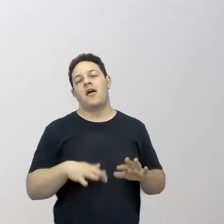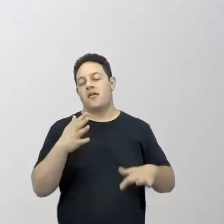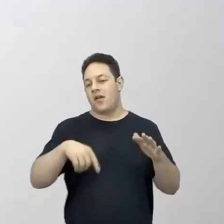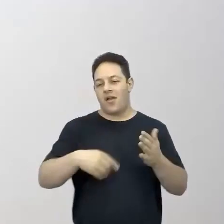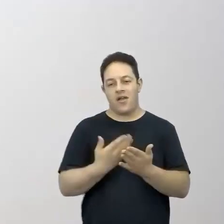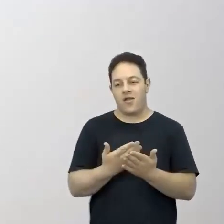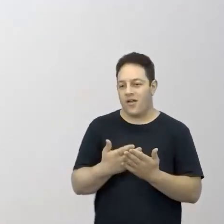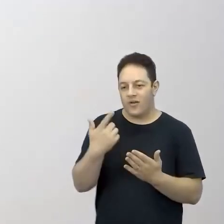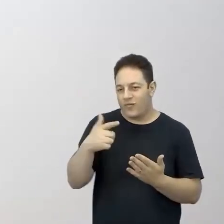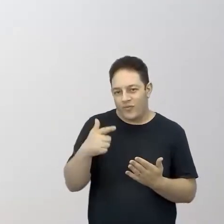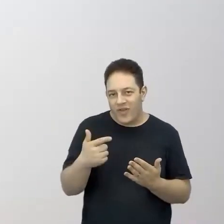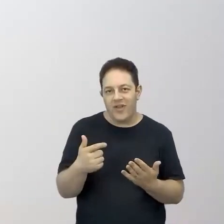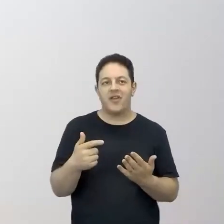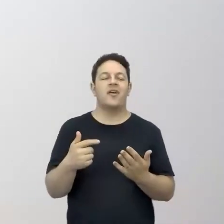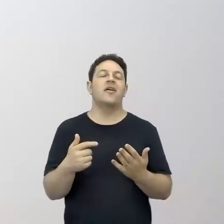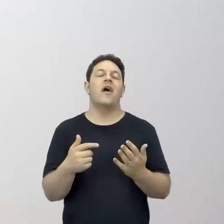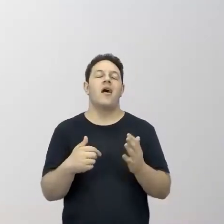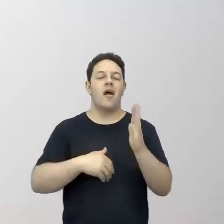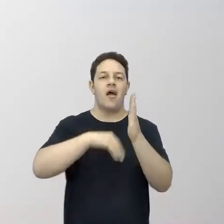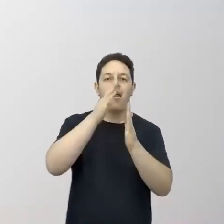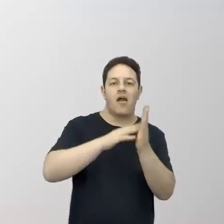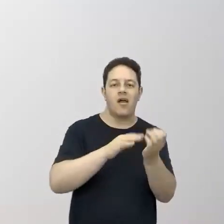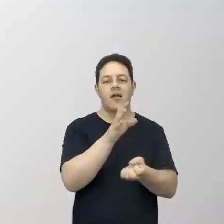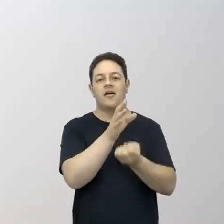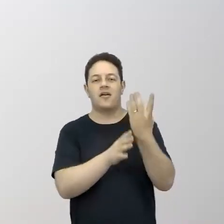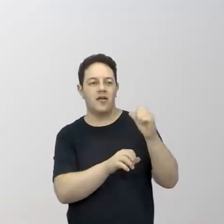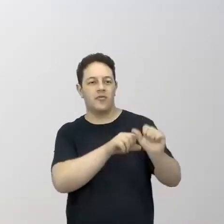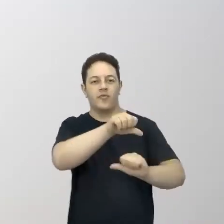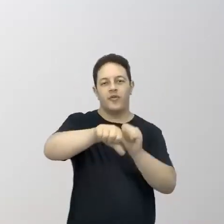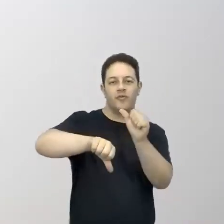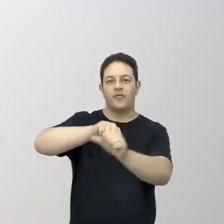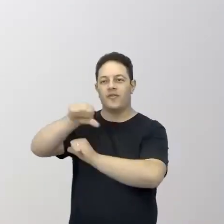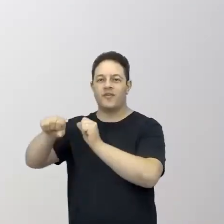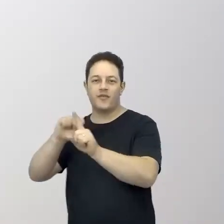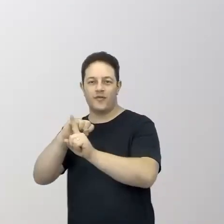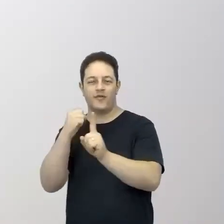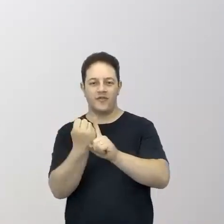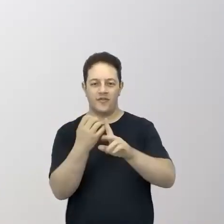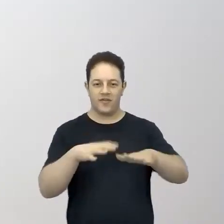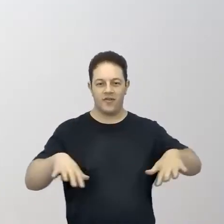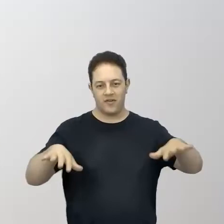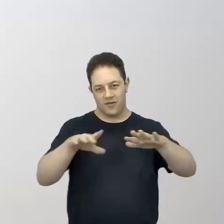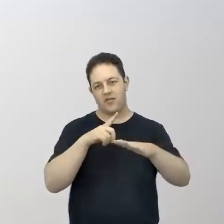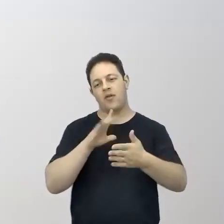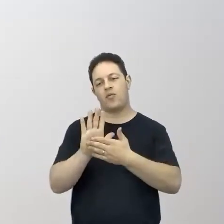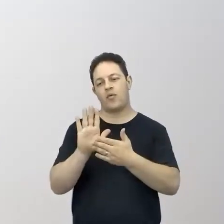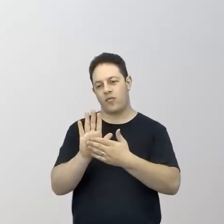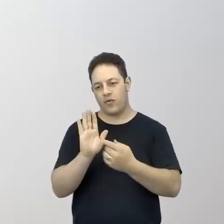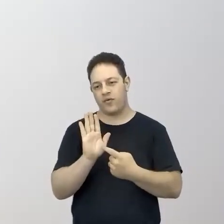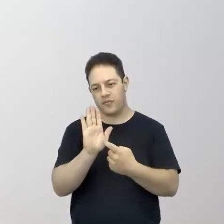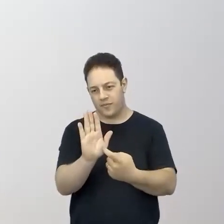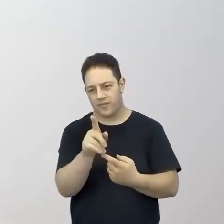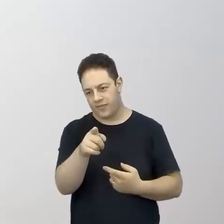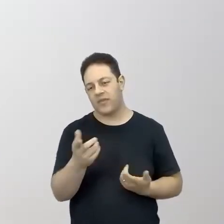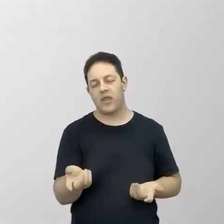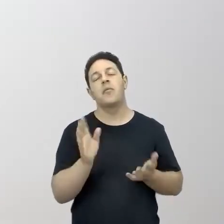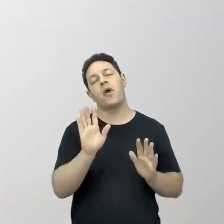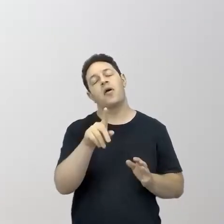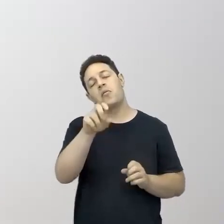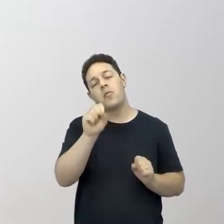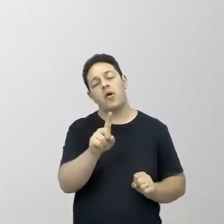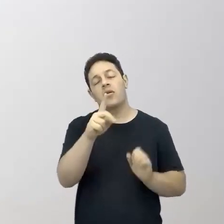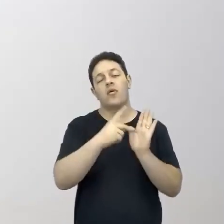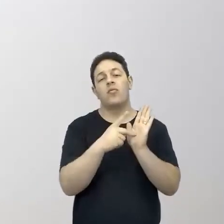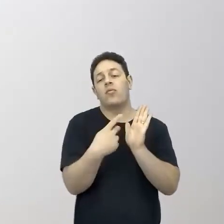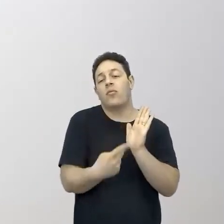nessa aula de mudanças sociais, como eu estou propondo aqui para vocês, Você pode fazer, sei lá, um poema